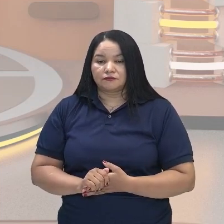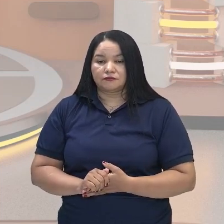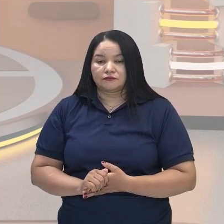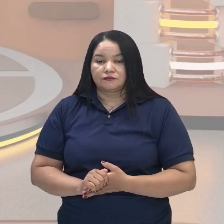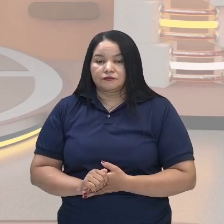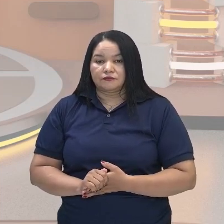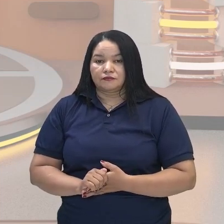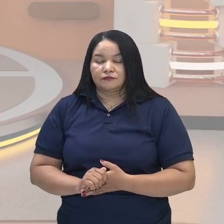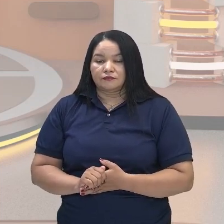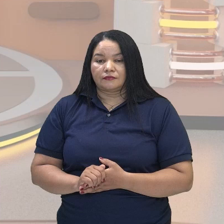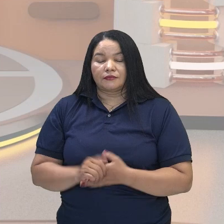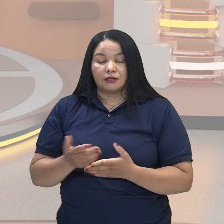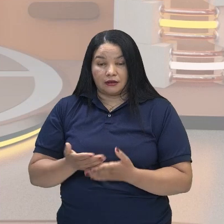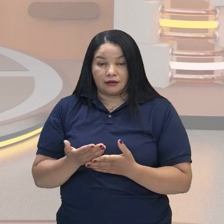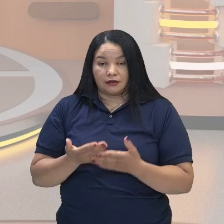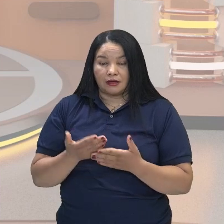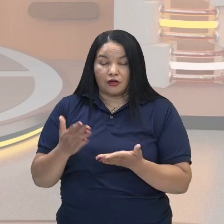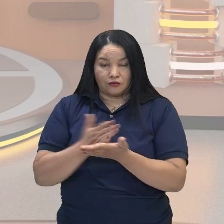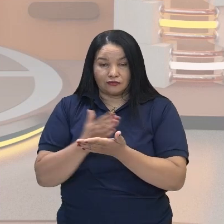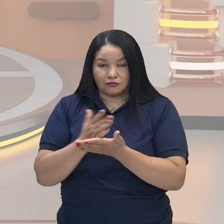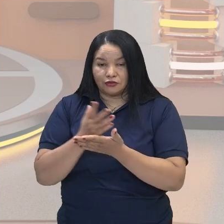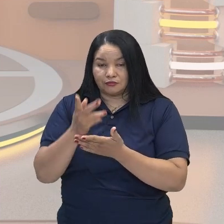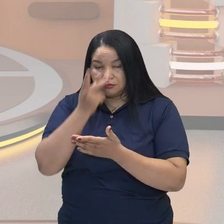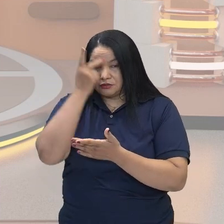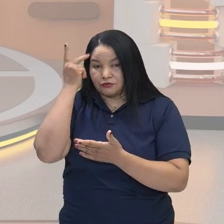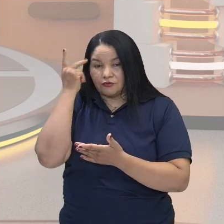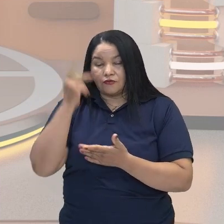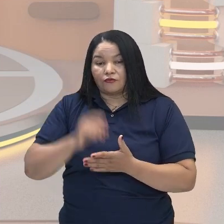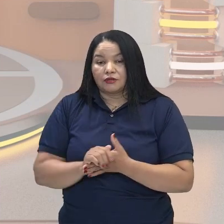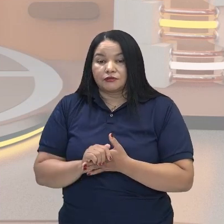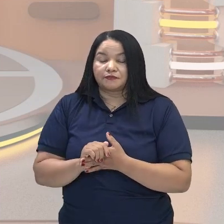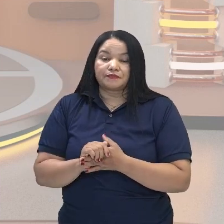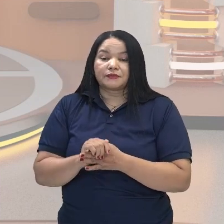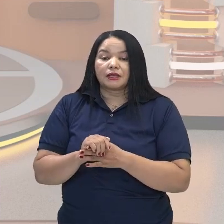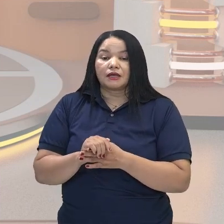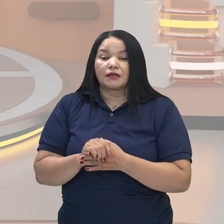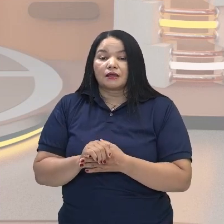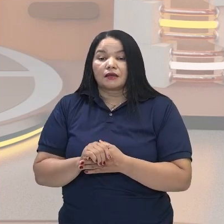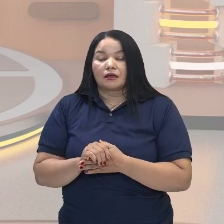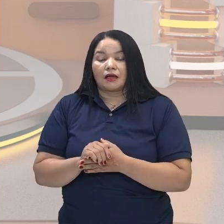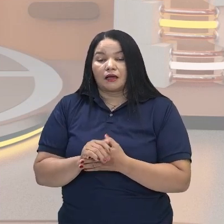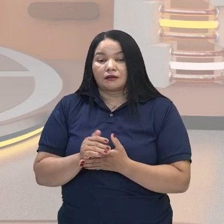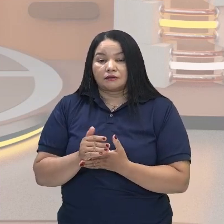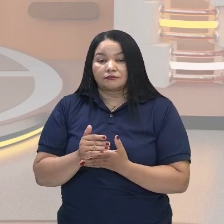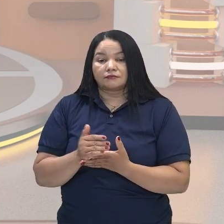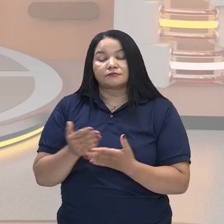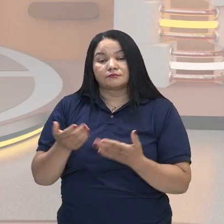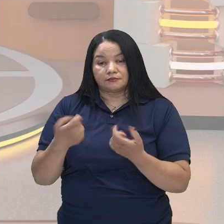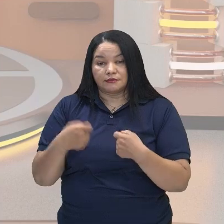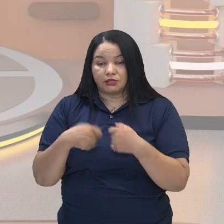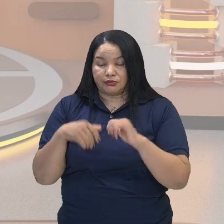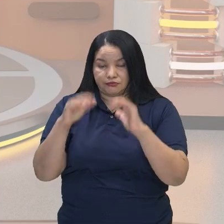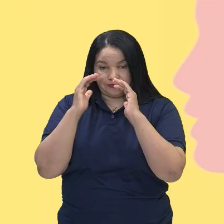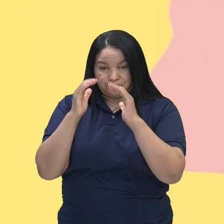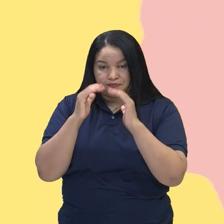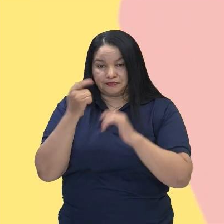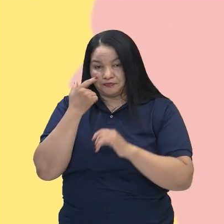pessoas que acabam, às vezes, né, surgindo aquela intolerância. Vamos ver agora e a gente já